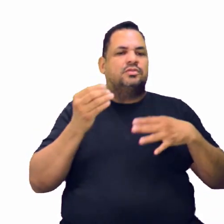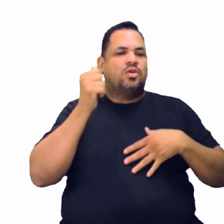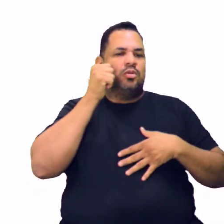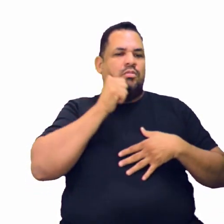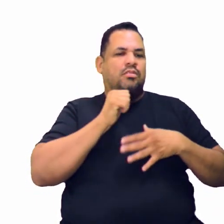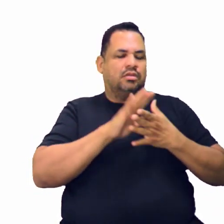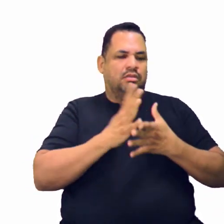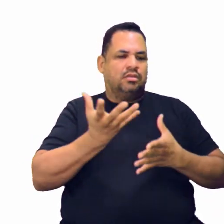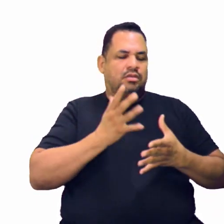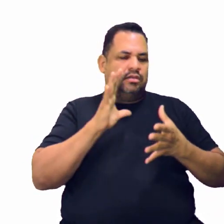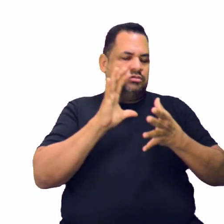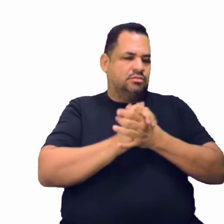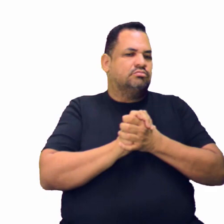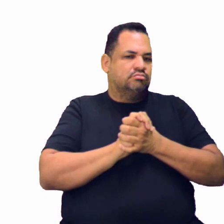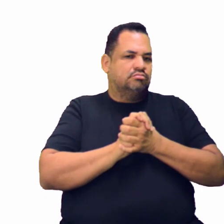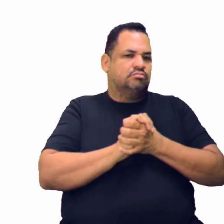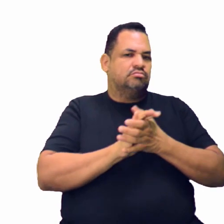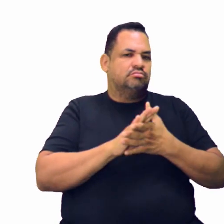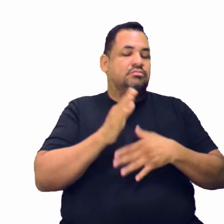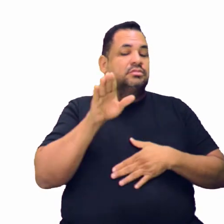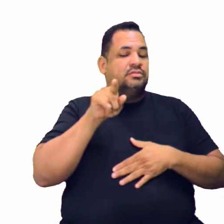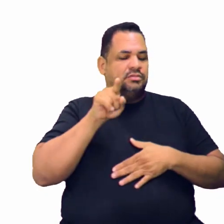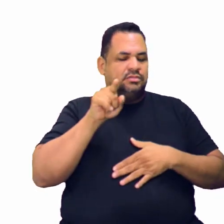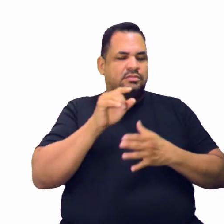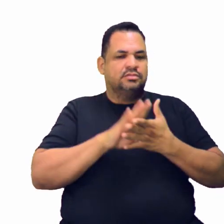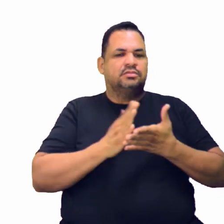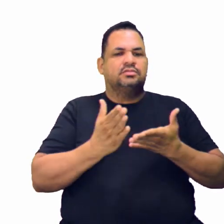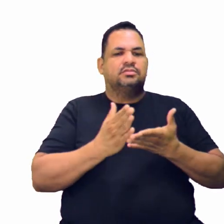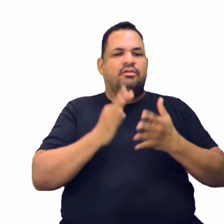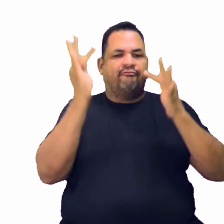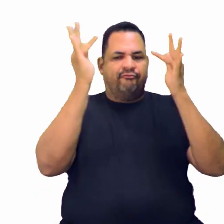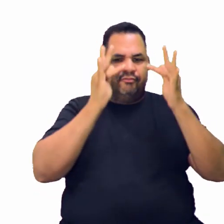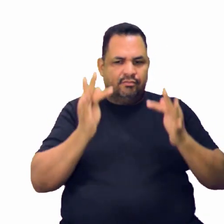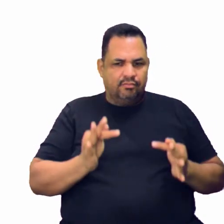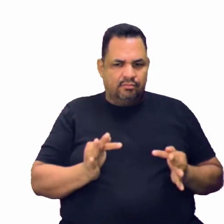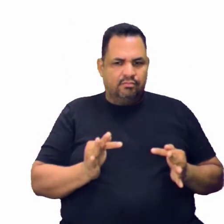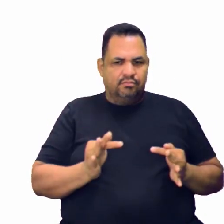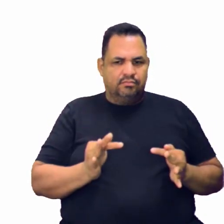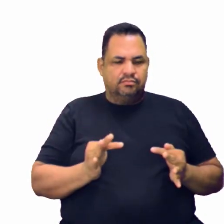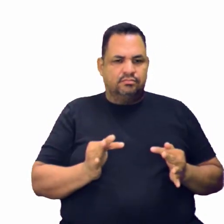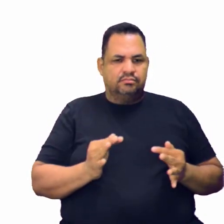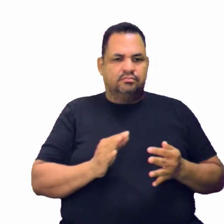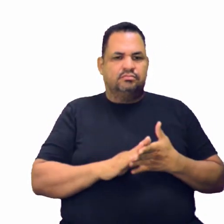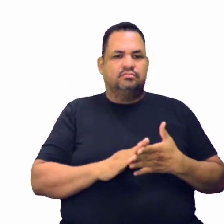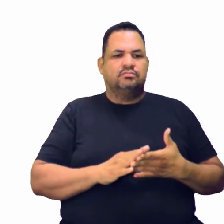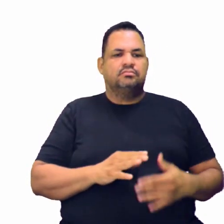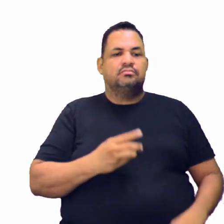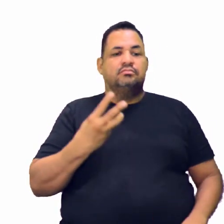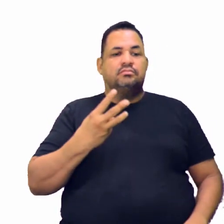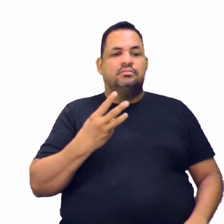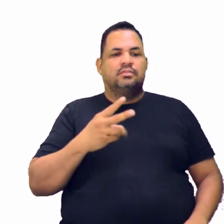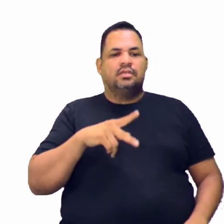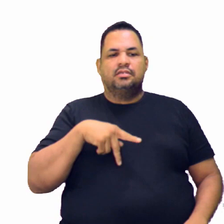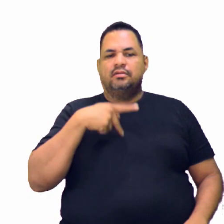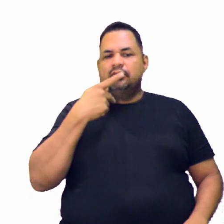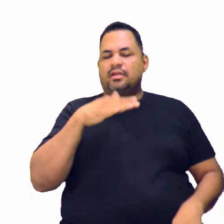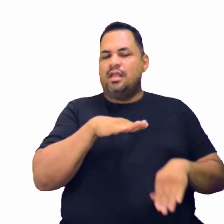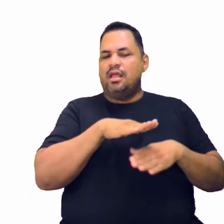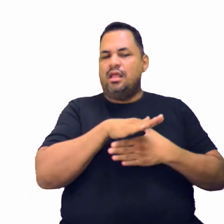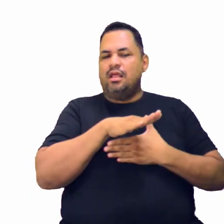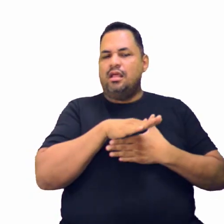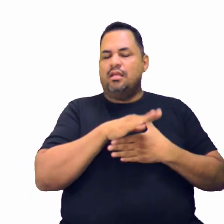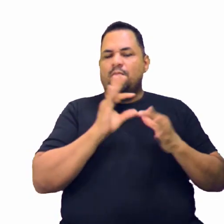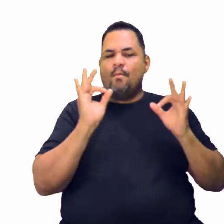com você. Que você seja feliz. Aí ninguém fala nada no terceiro quadrinho. Ou uma